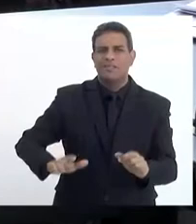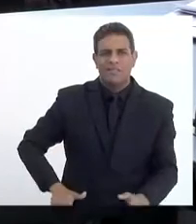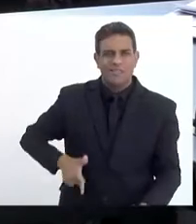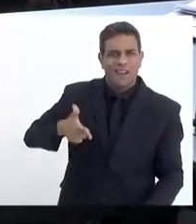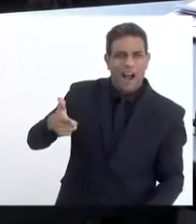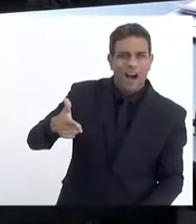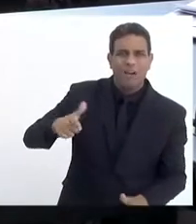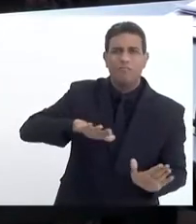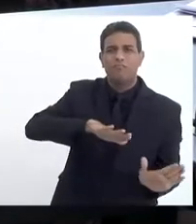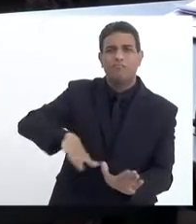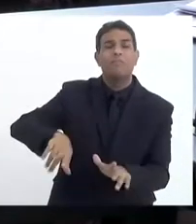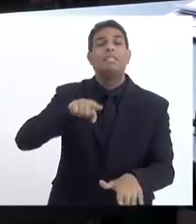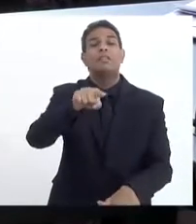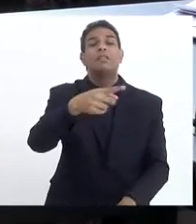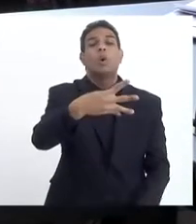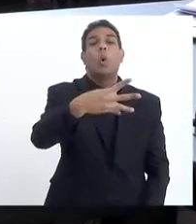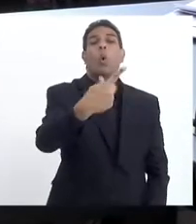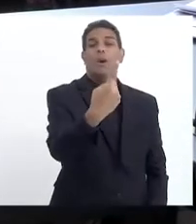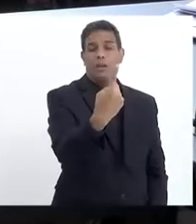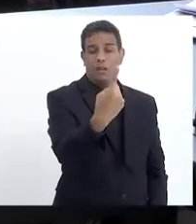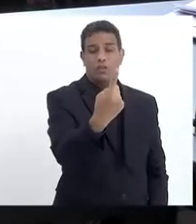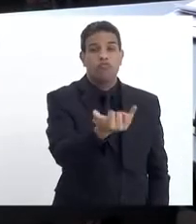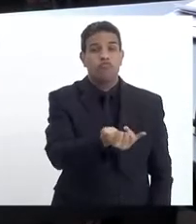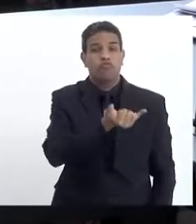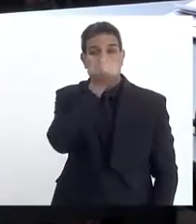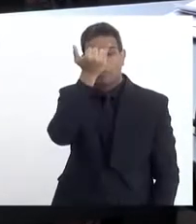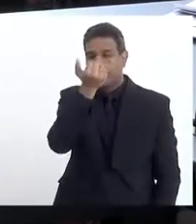Não, esse é o 41 ainda. Esse é o 41. Ah,